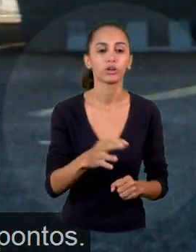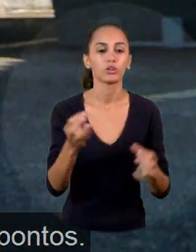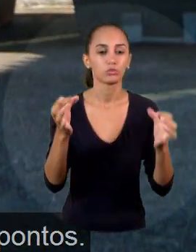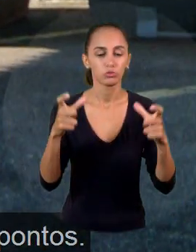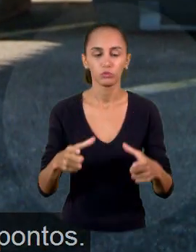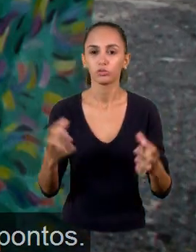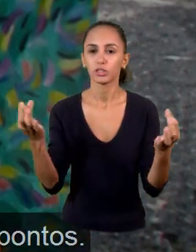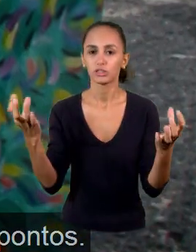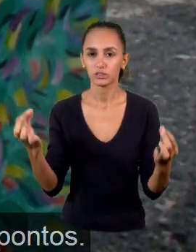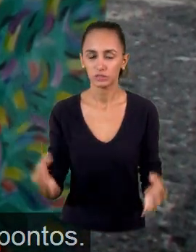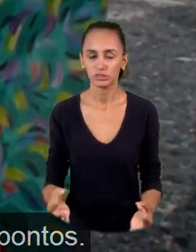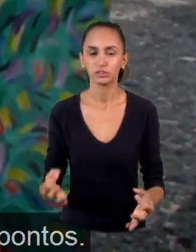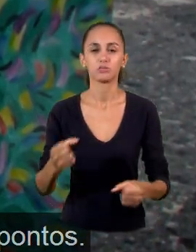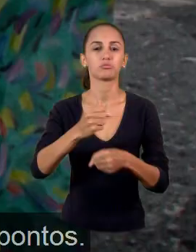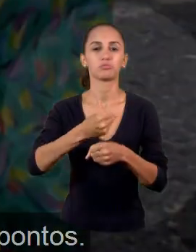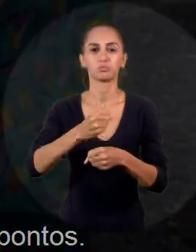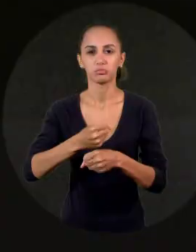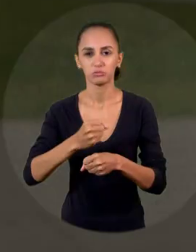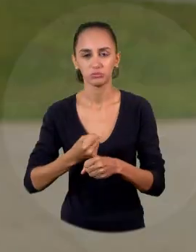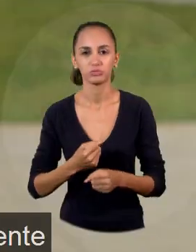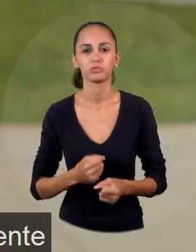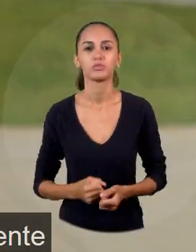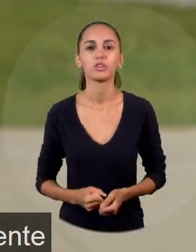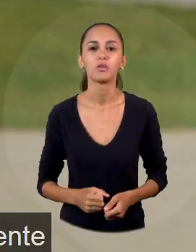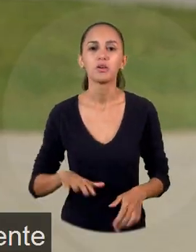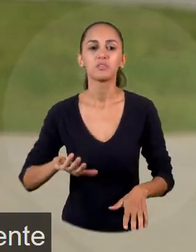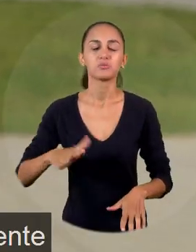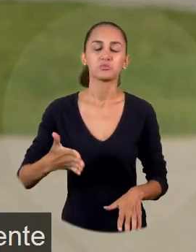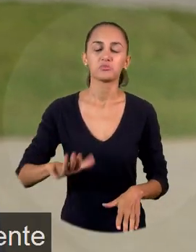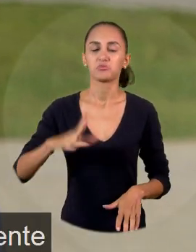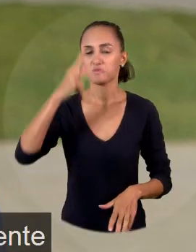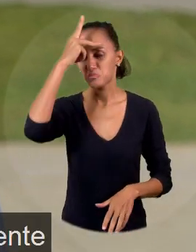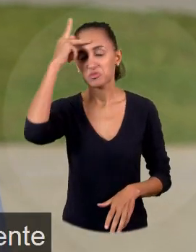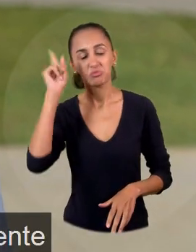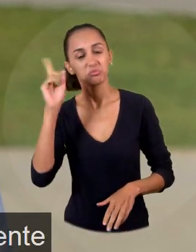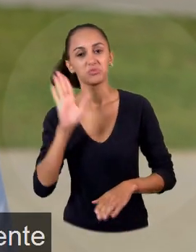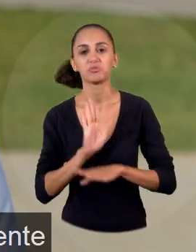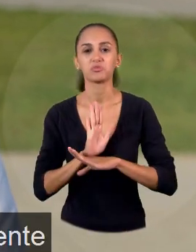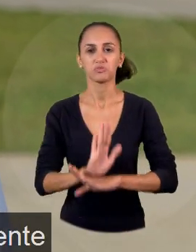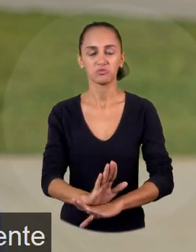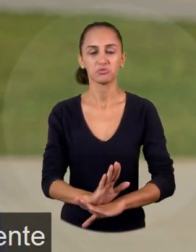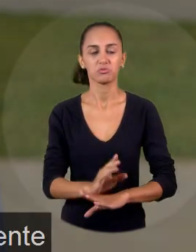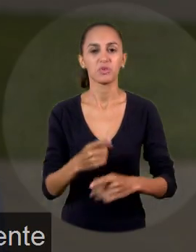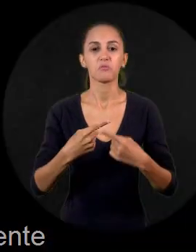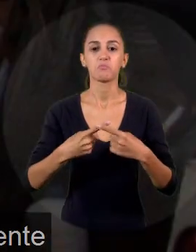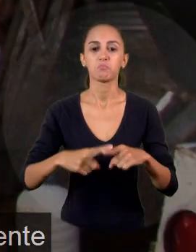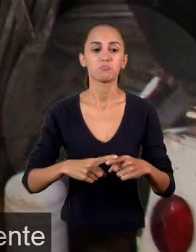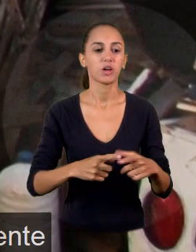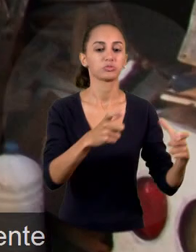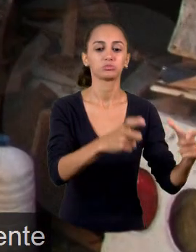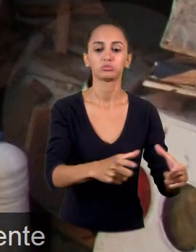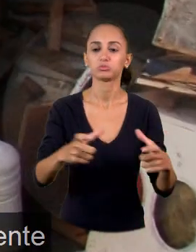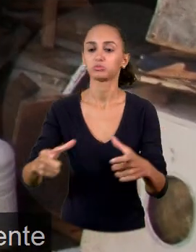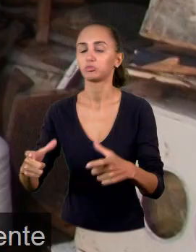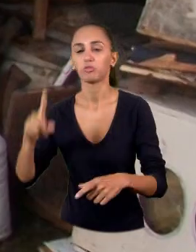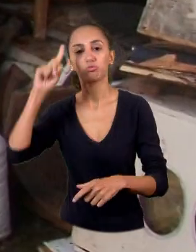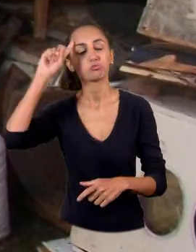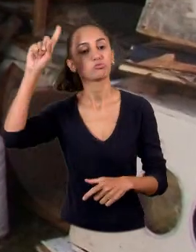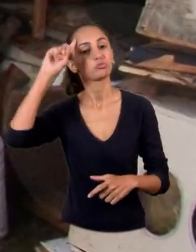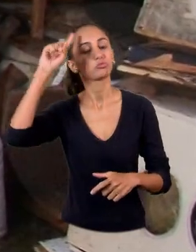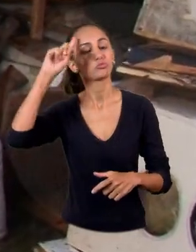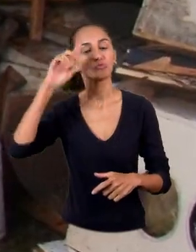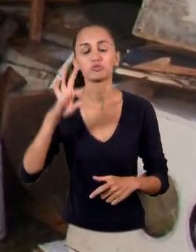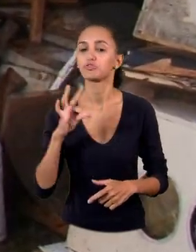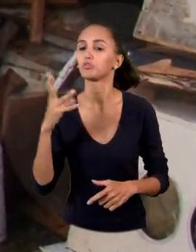de construção, nos ecopontos. Muitas vezes as pessoas não colaboram, mas o nosso catatreco diariamente